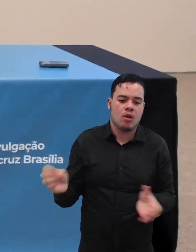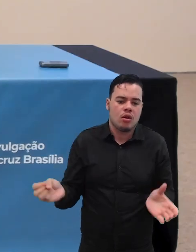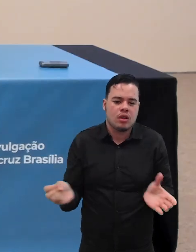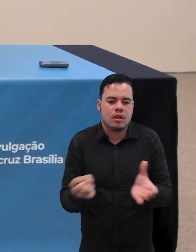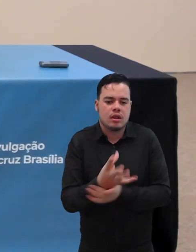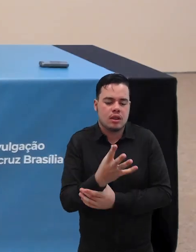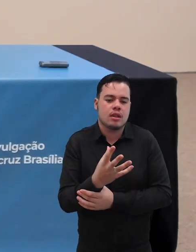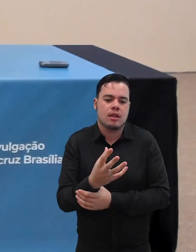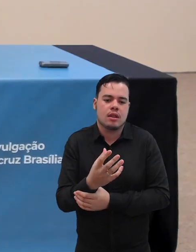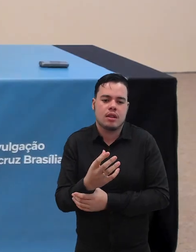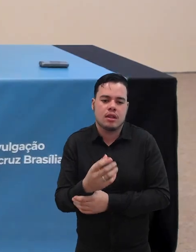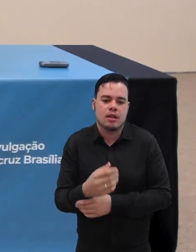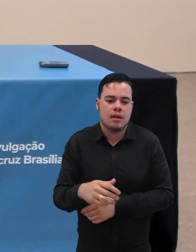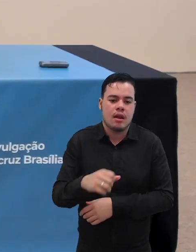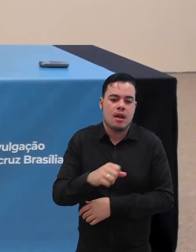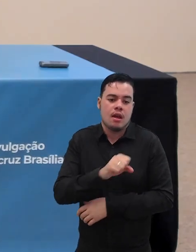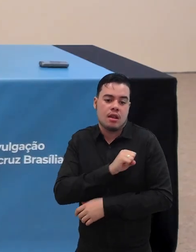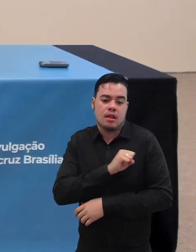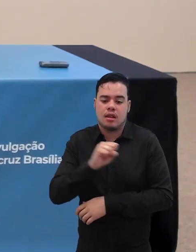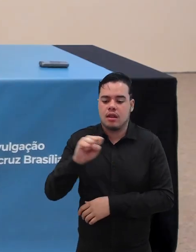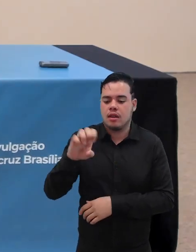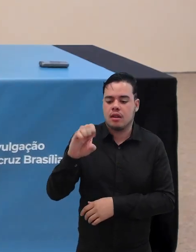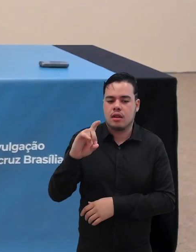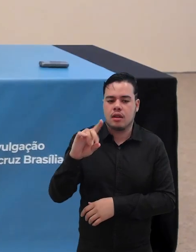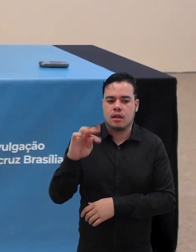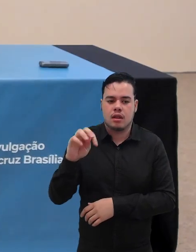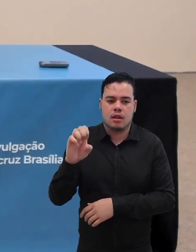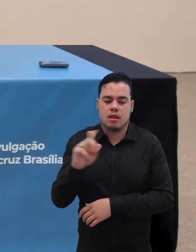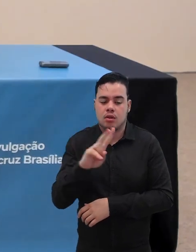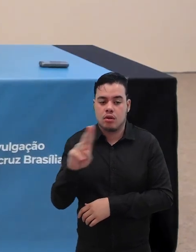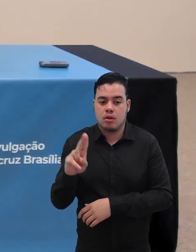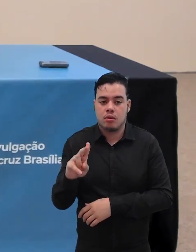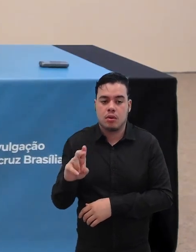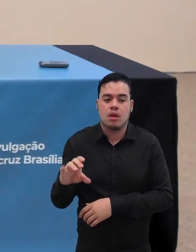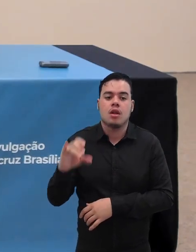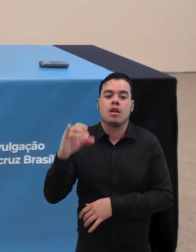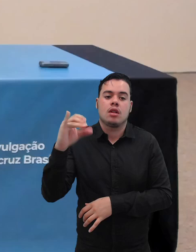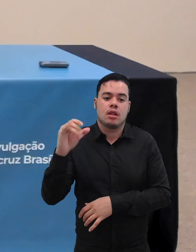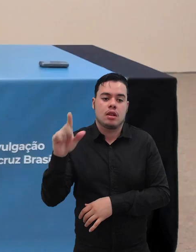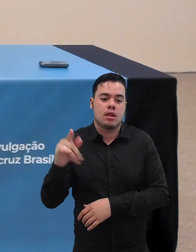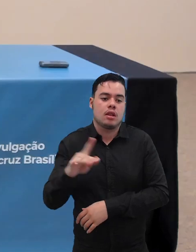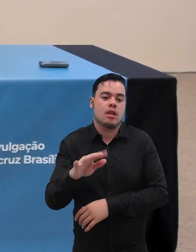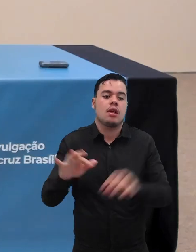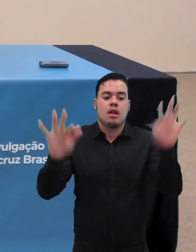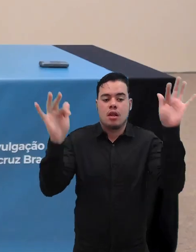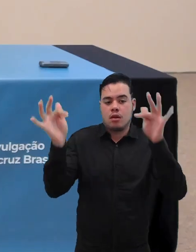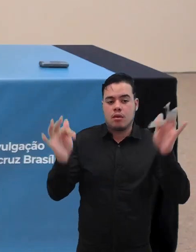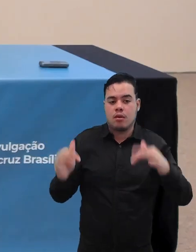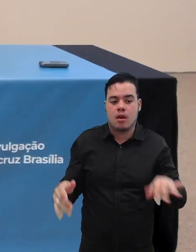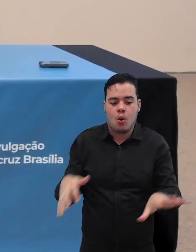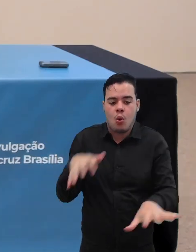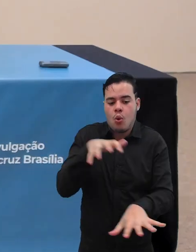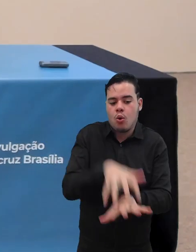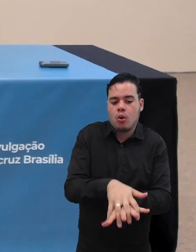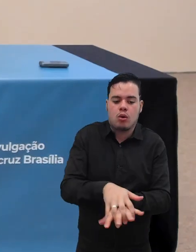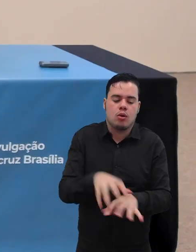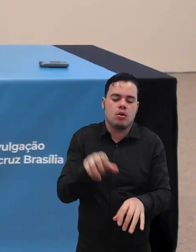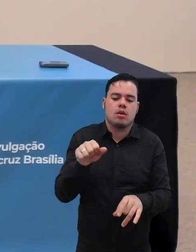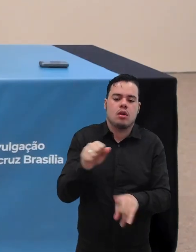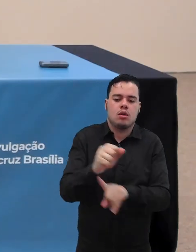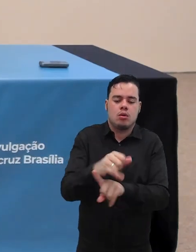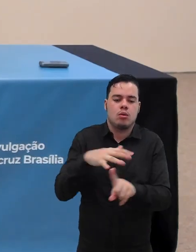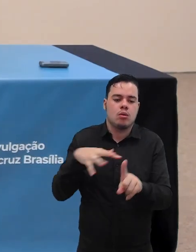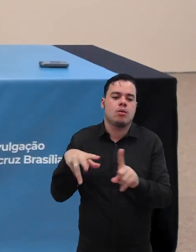que naquele primeiro momento chamava Secretaria de Ciência e Tecnologia para a Inclusão Social, e dentro dessa